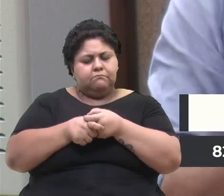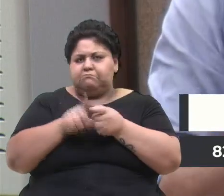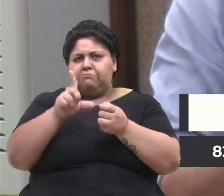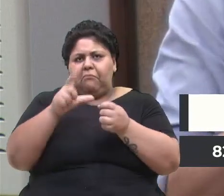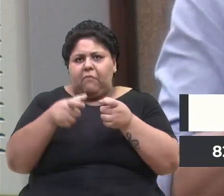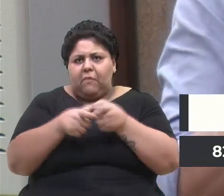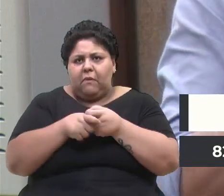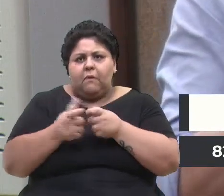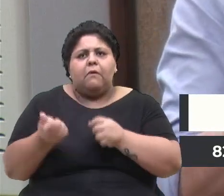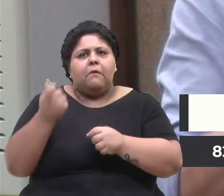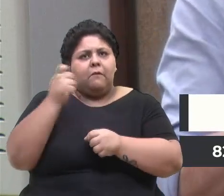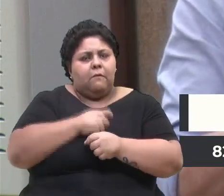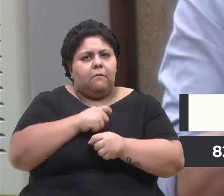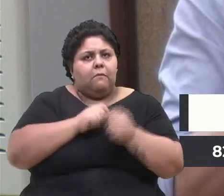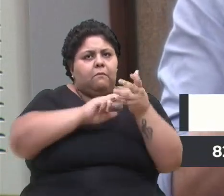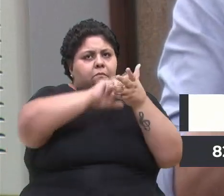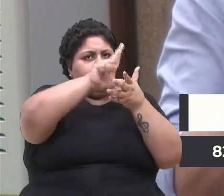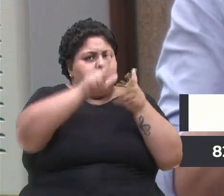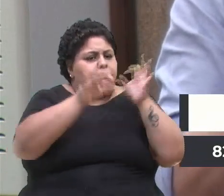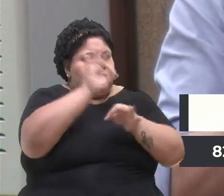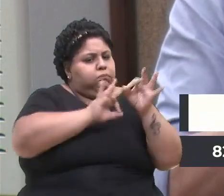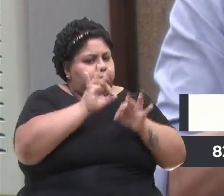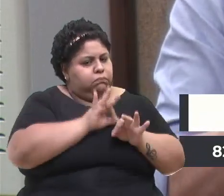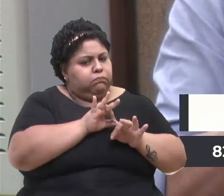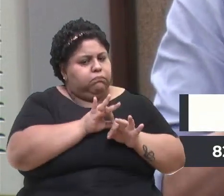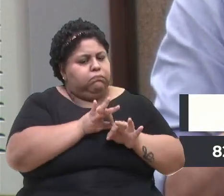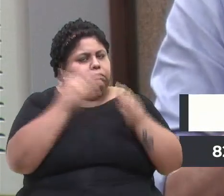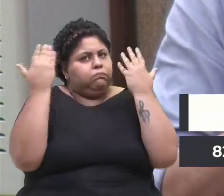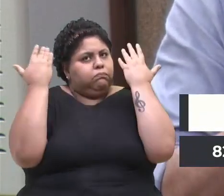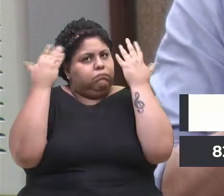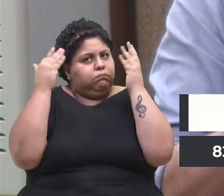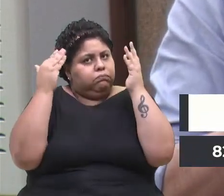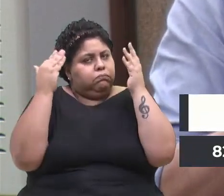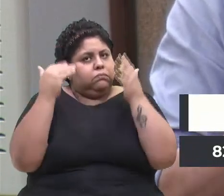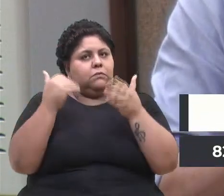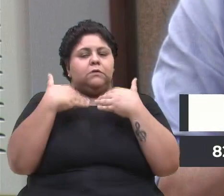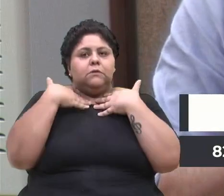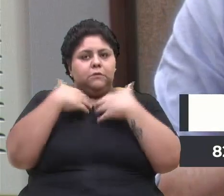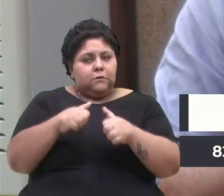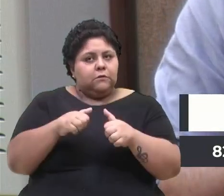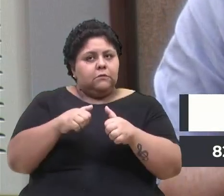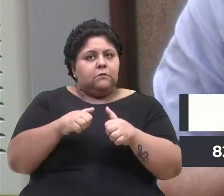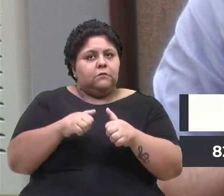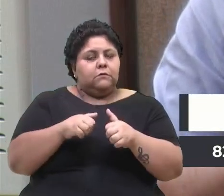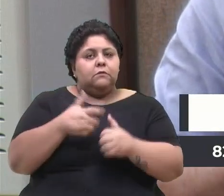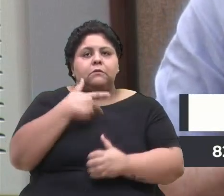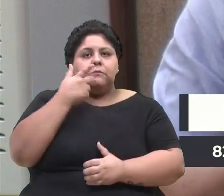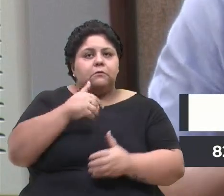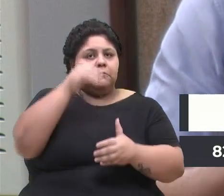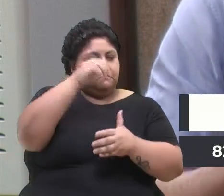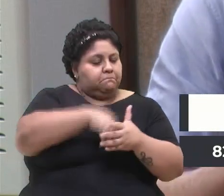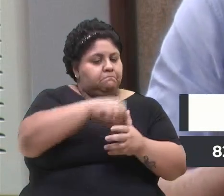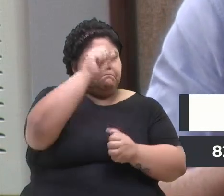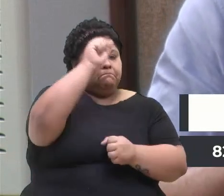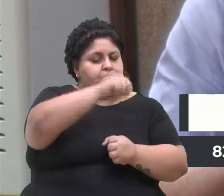uma série de adequações. Então, parabéns à secretaria e declaro voto favorável